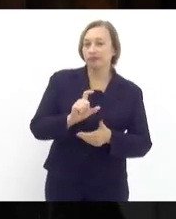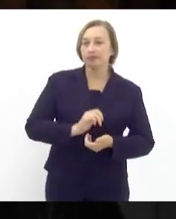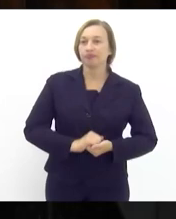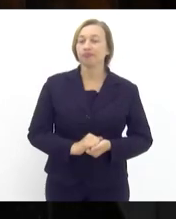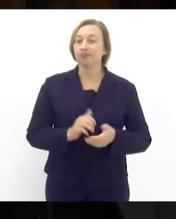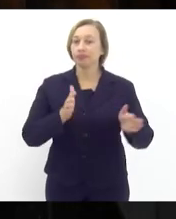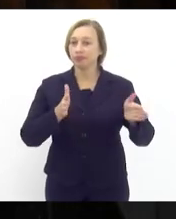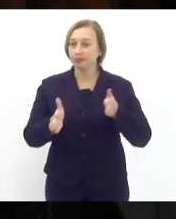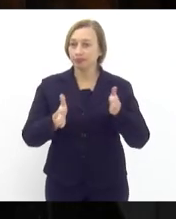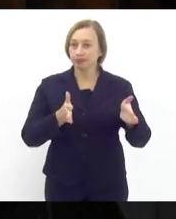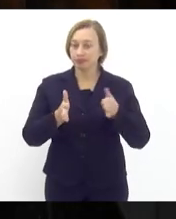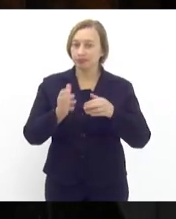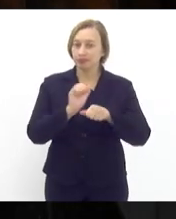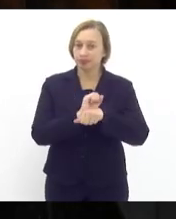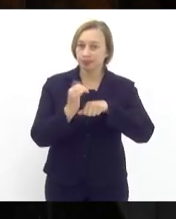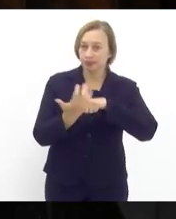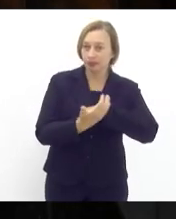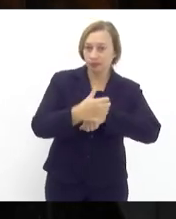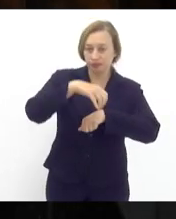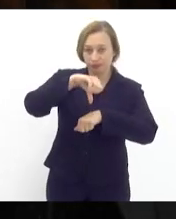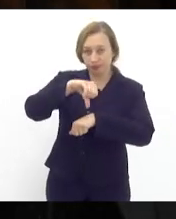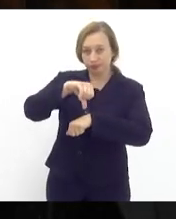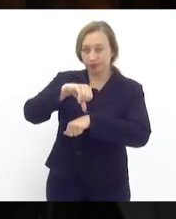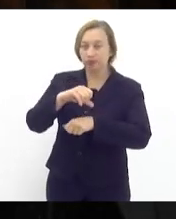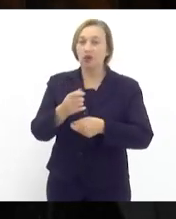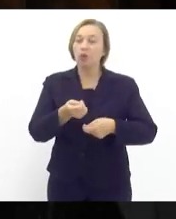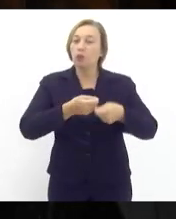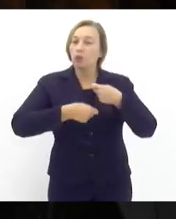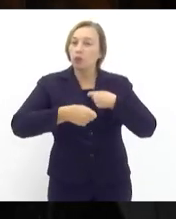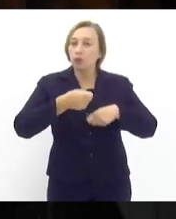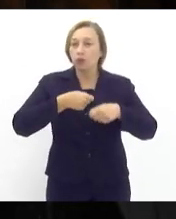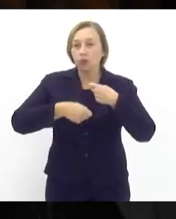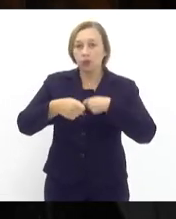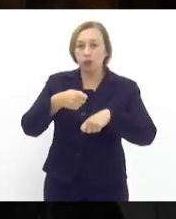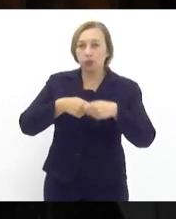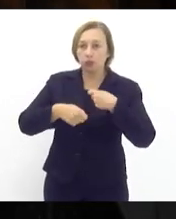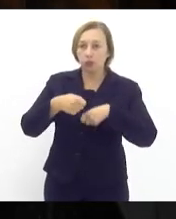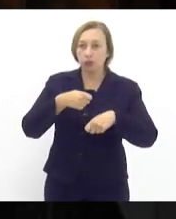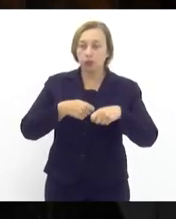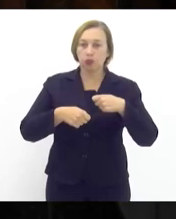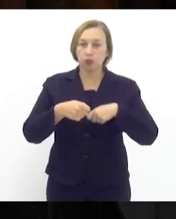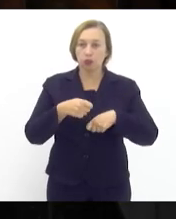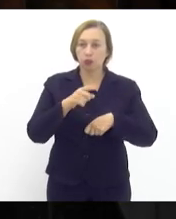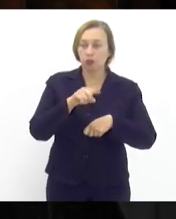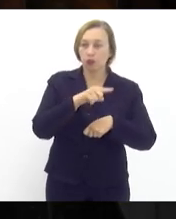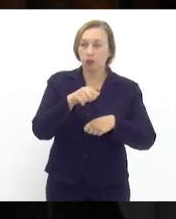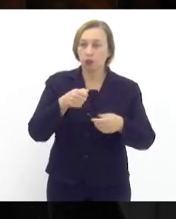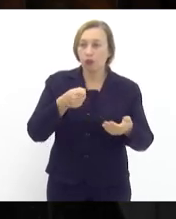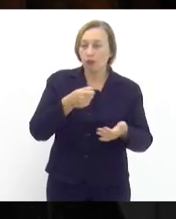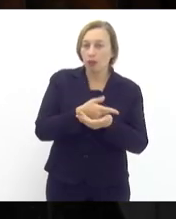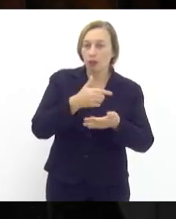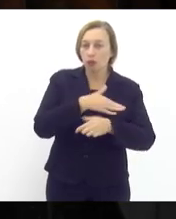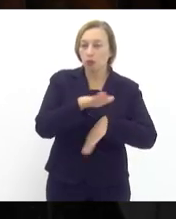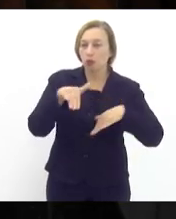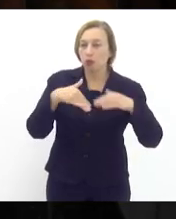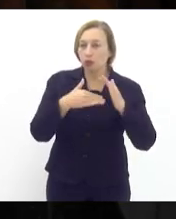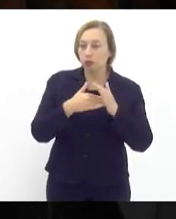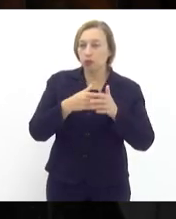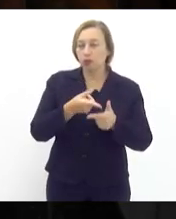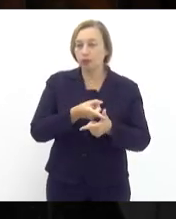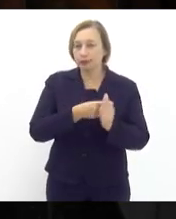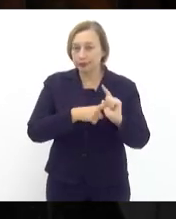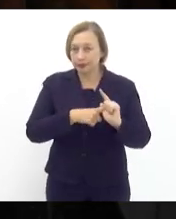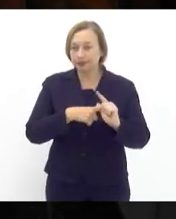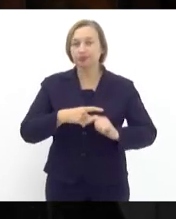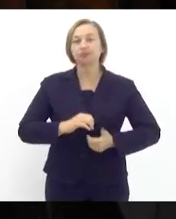no período da covid a negociar a suspensão do pagamento integral da